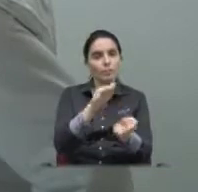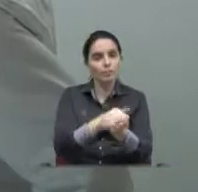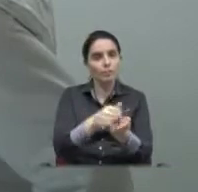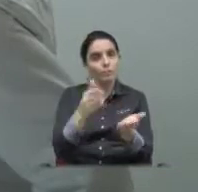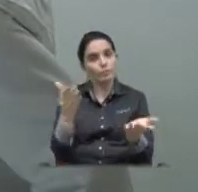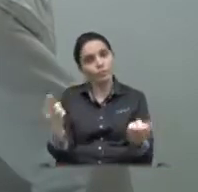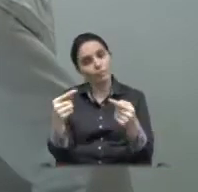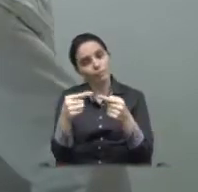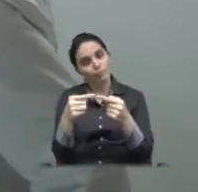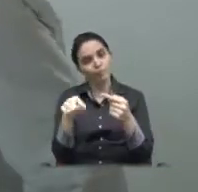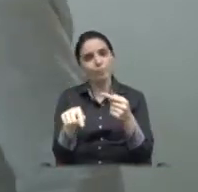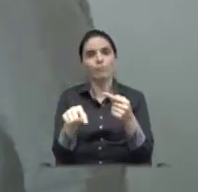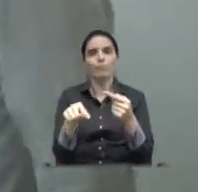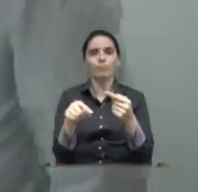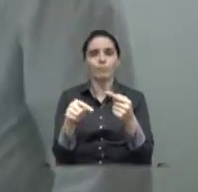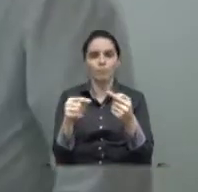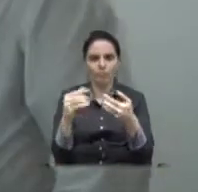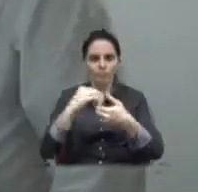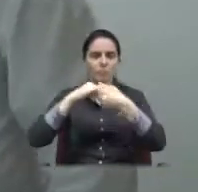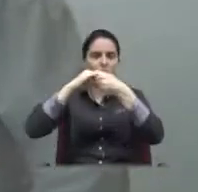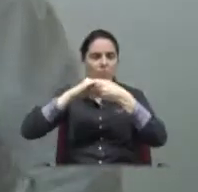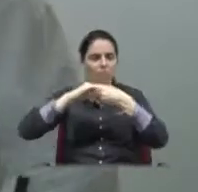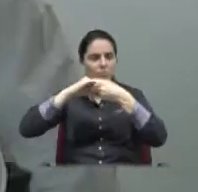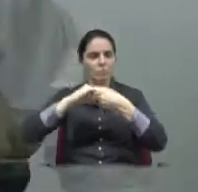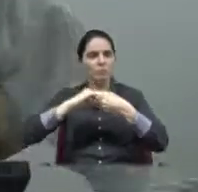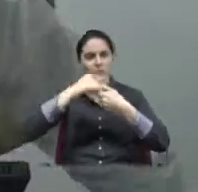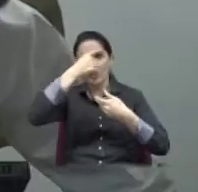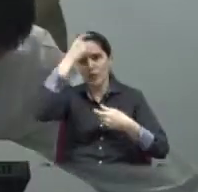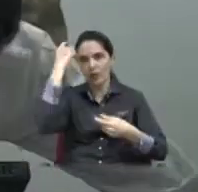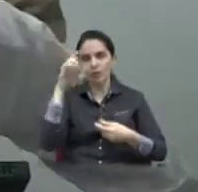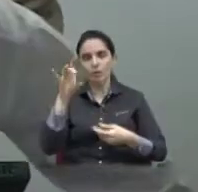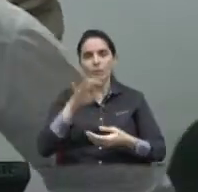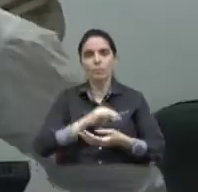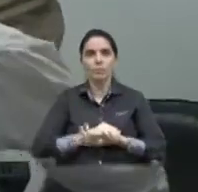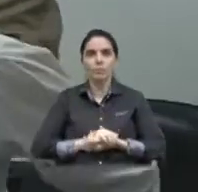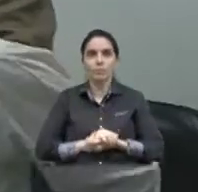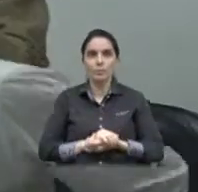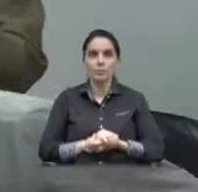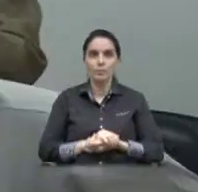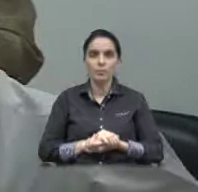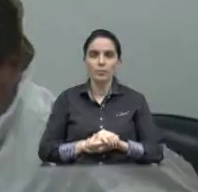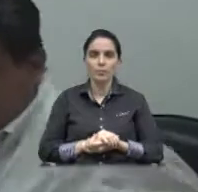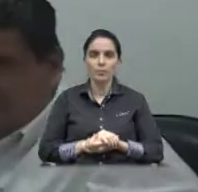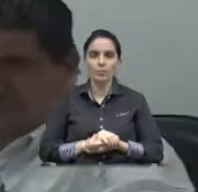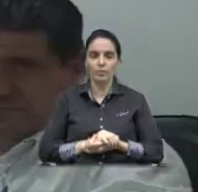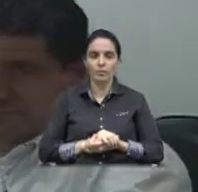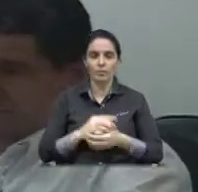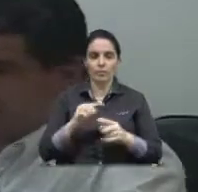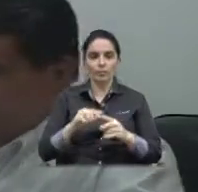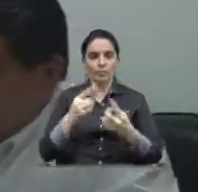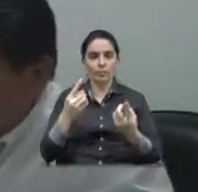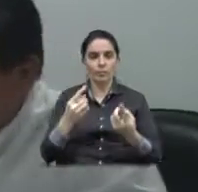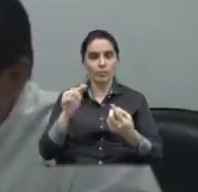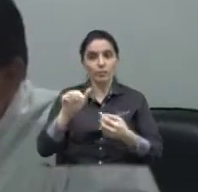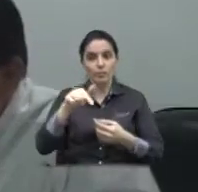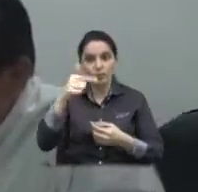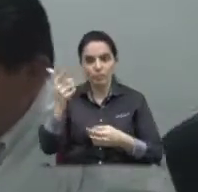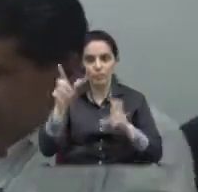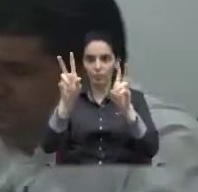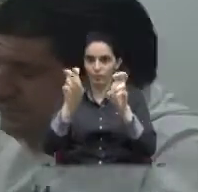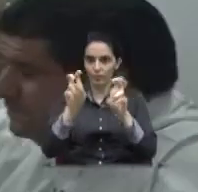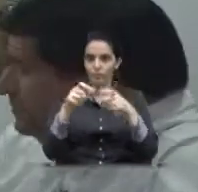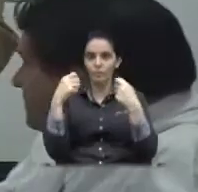mesmo. Parabéns, viu? Ok, vereador. Obrigado. Muito obrigado. Mas isso é outro fator que também necessita de